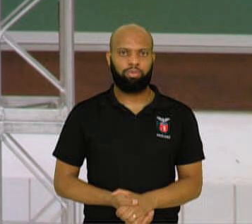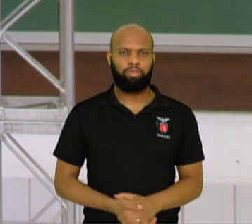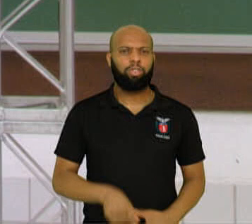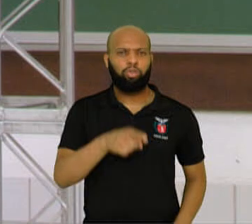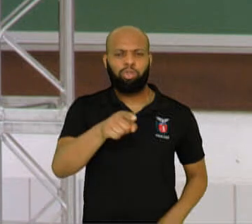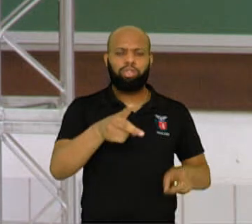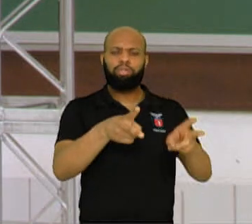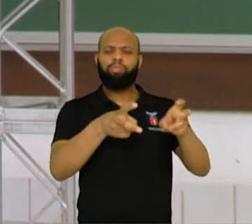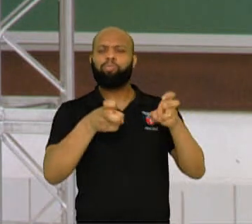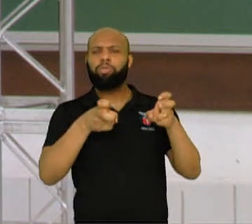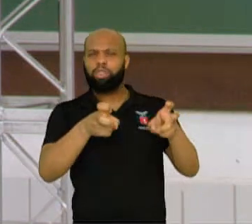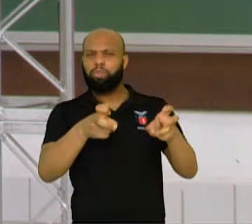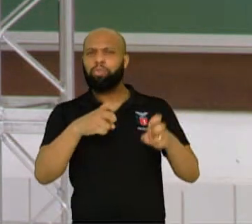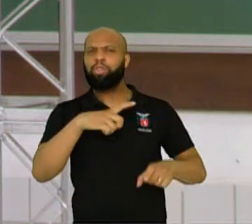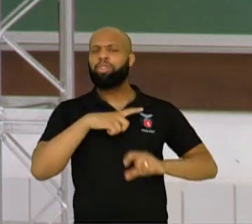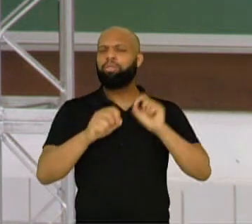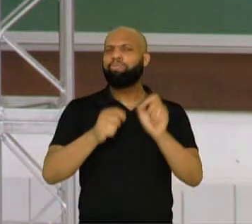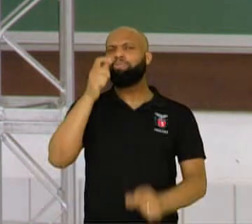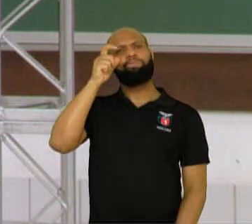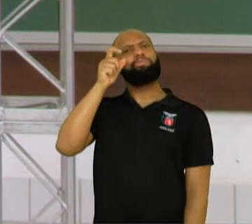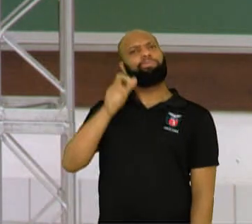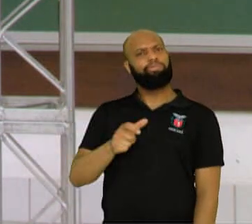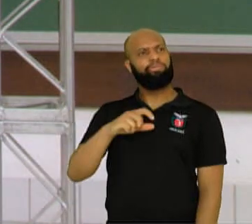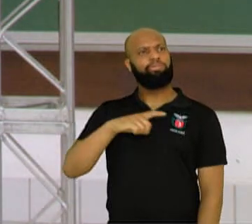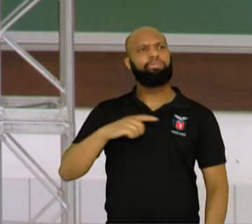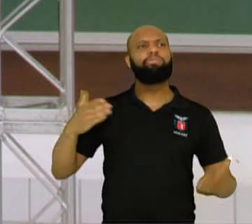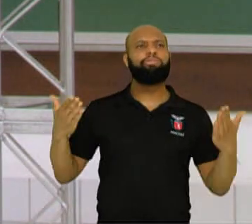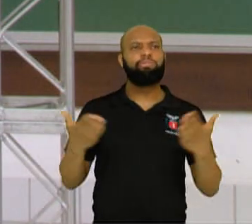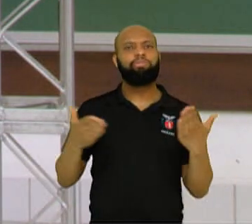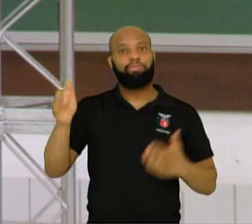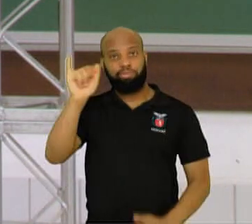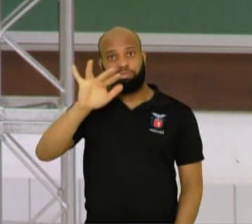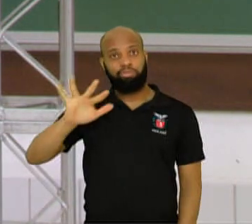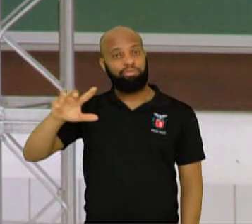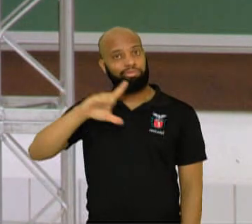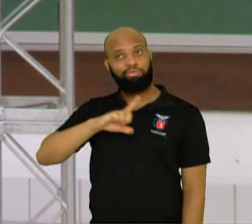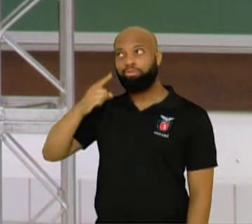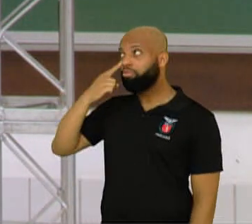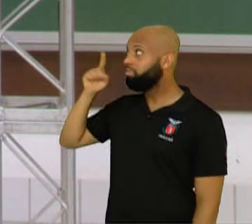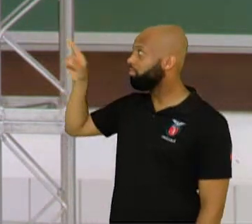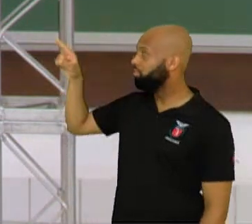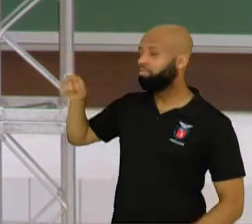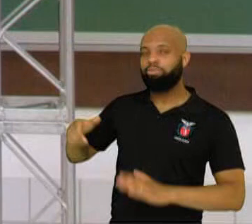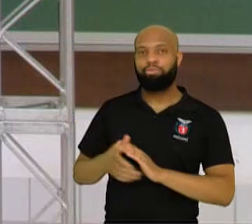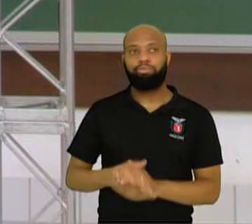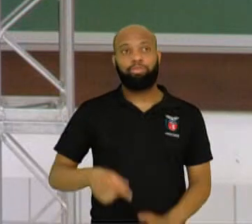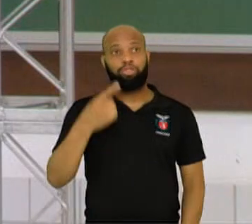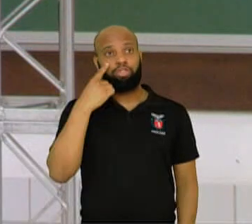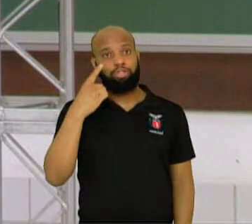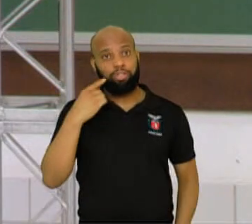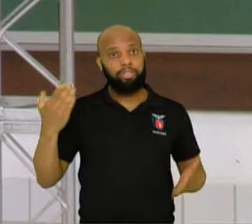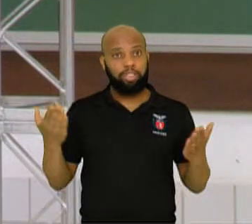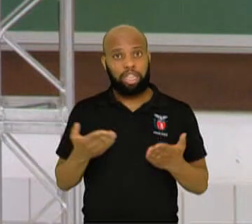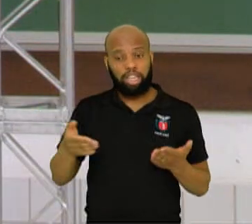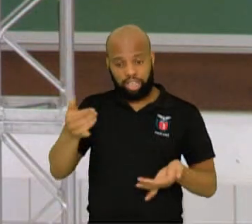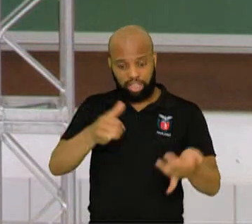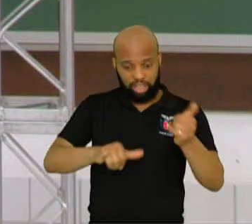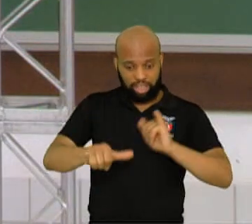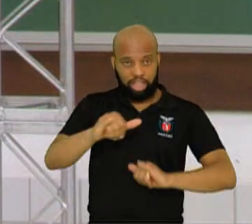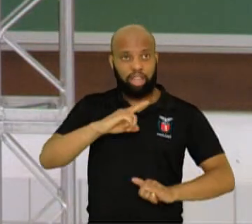Vocês perceberam que interessante essa figurinha que eu trago para vocês? Olha como esse elemento